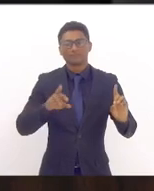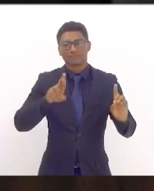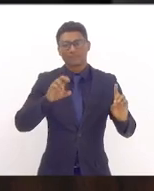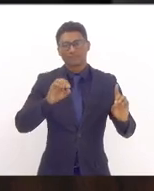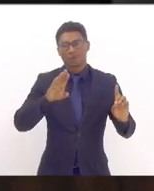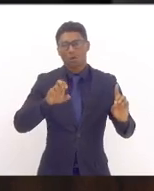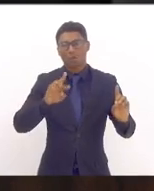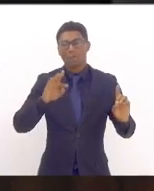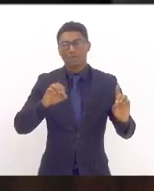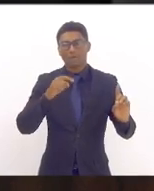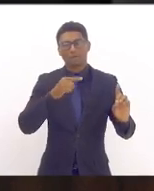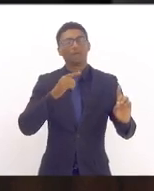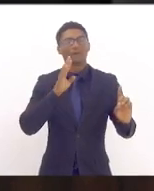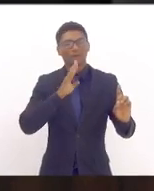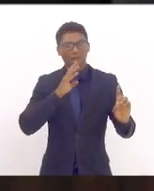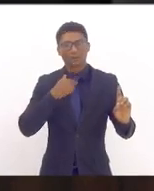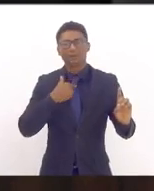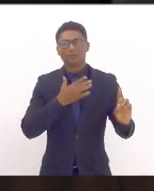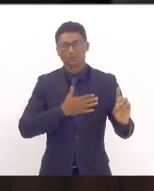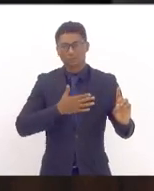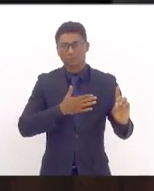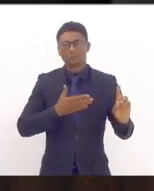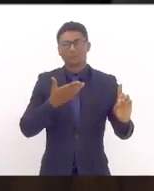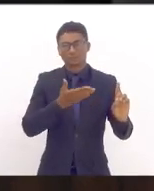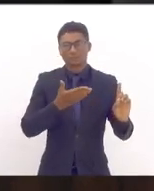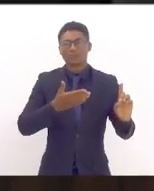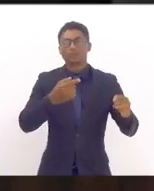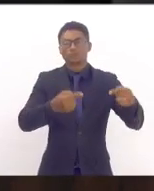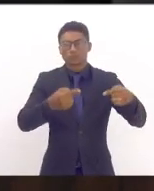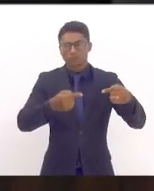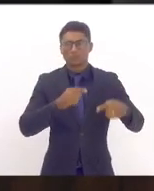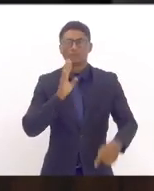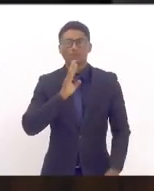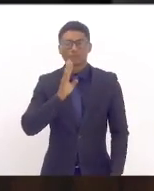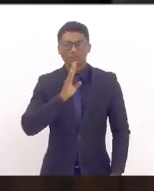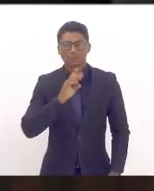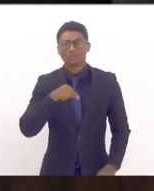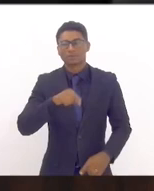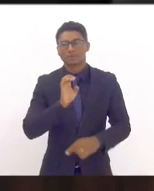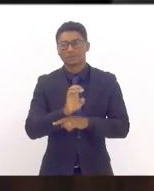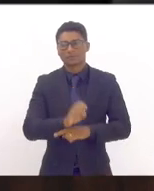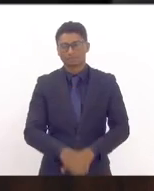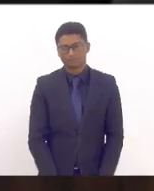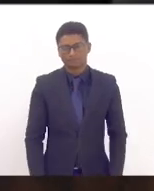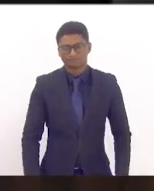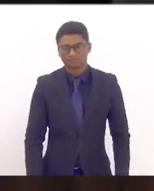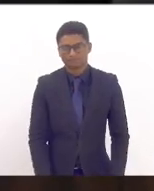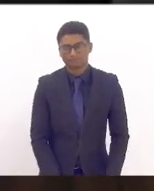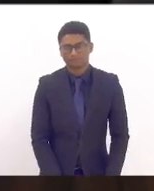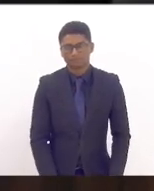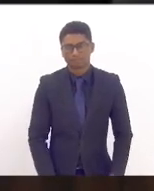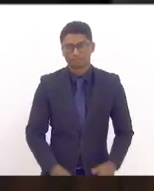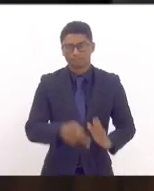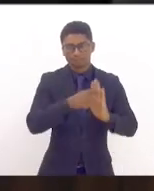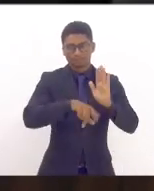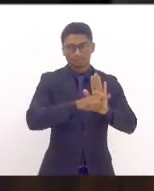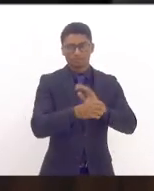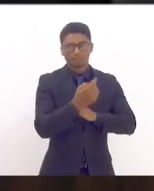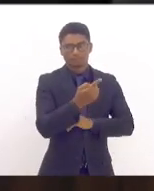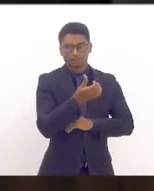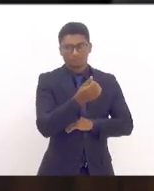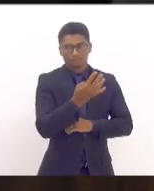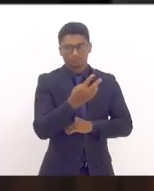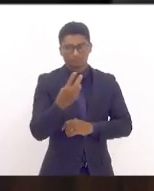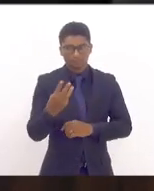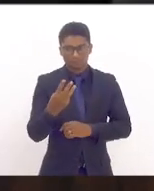bacana sou fã dele faz uma discussão bacana pelo Estado projeto resolução 643 22 de altura